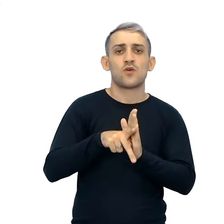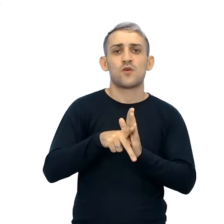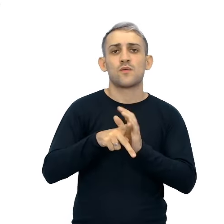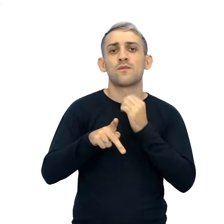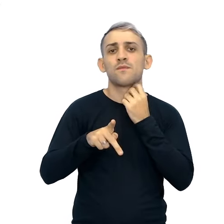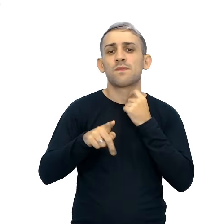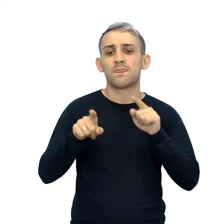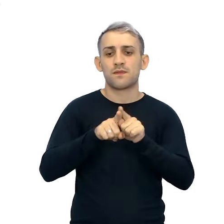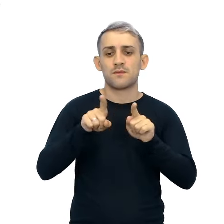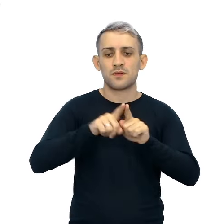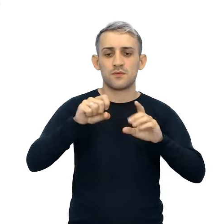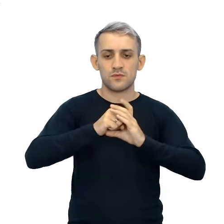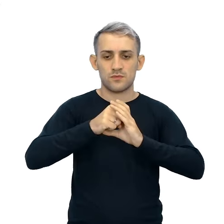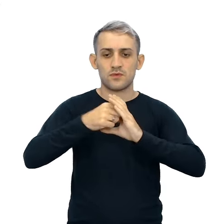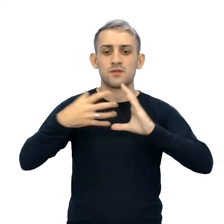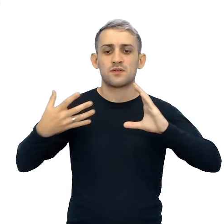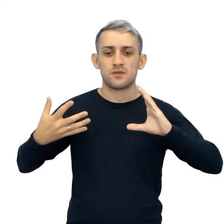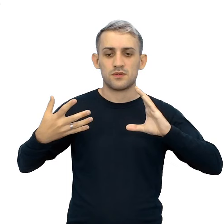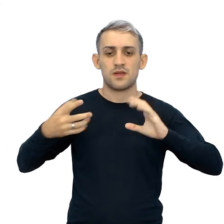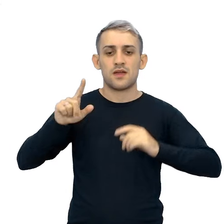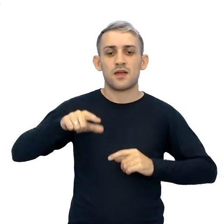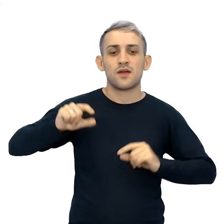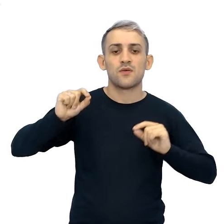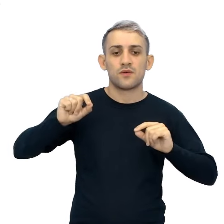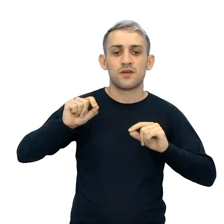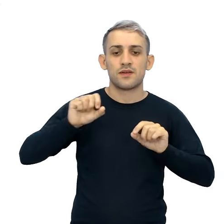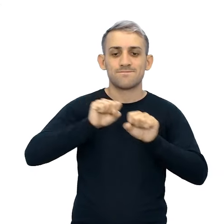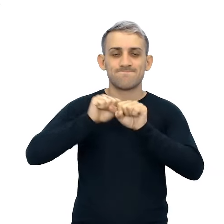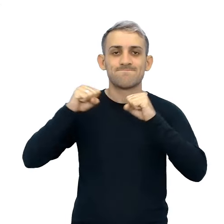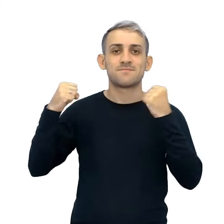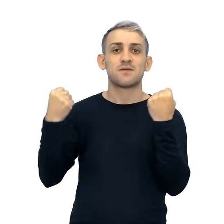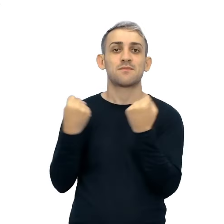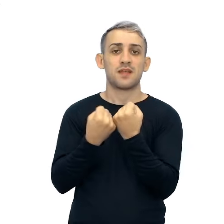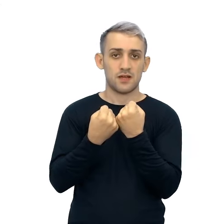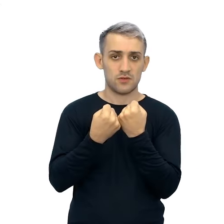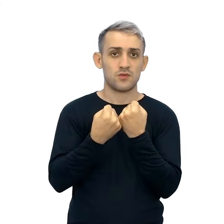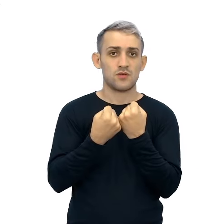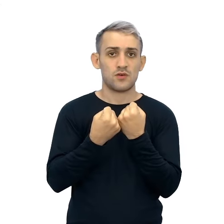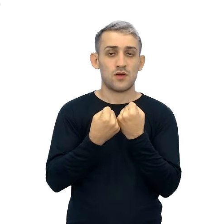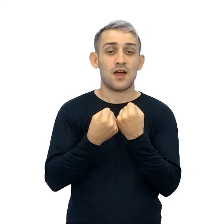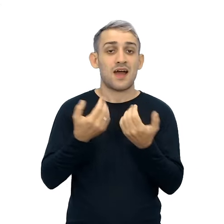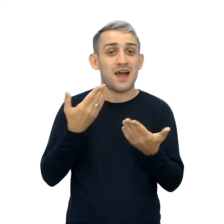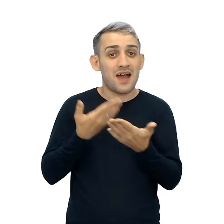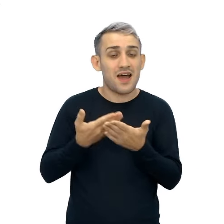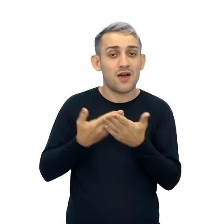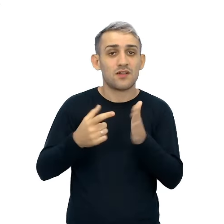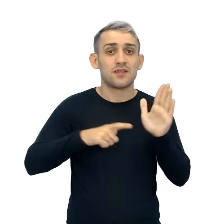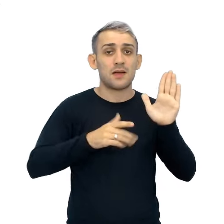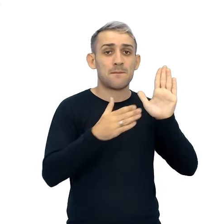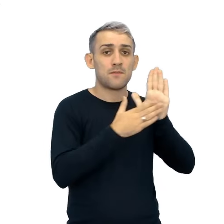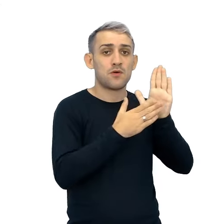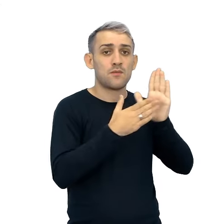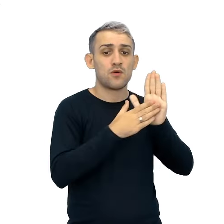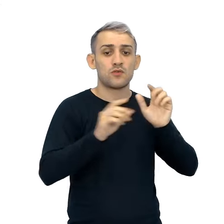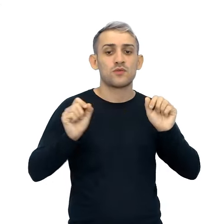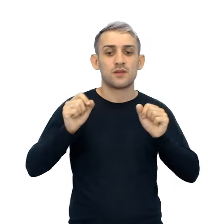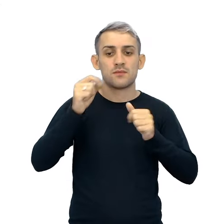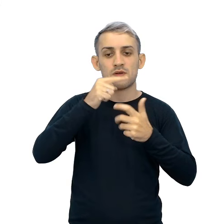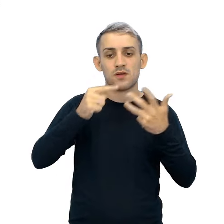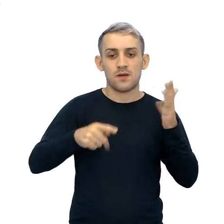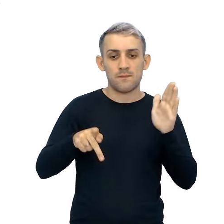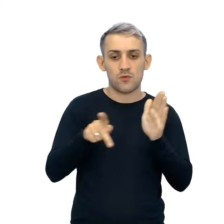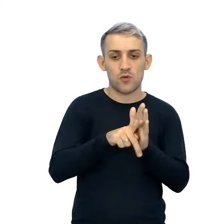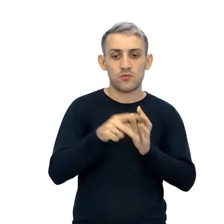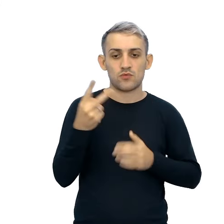esses aspectos tipológicos foi o seminário. Então, essa aula, ela propõe essas aulas, que na verdade são duas